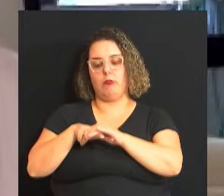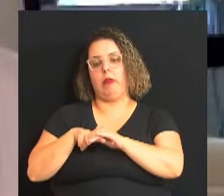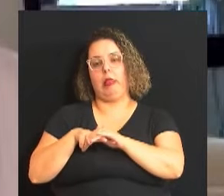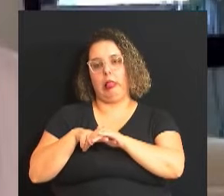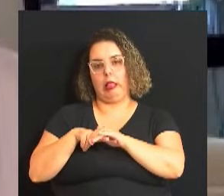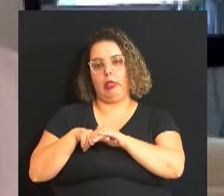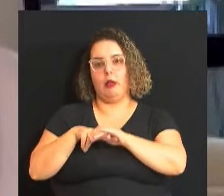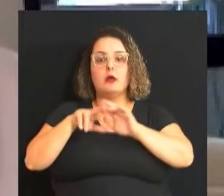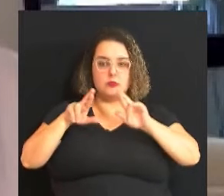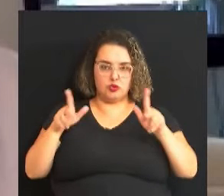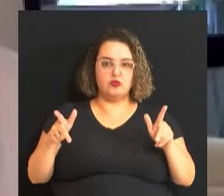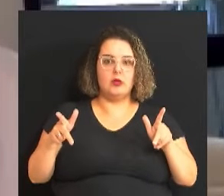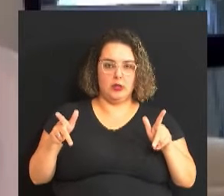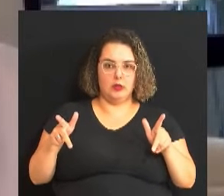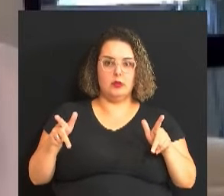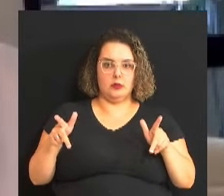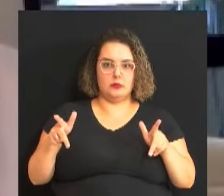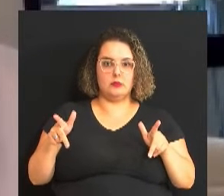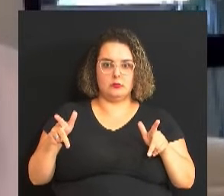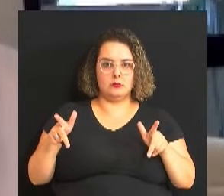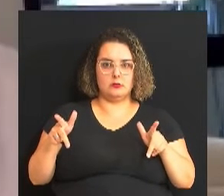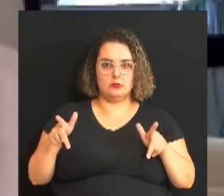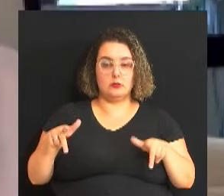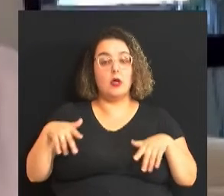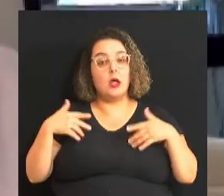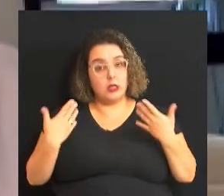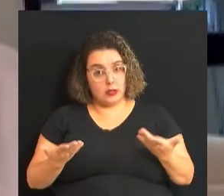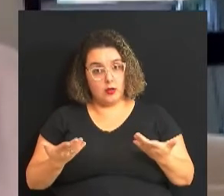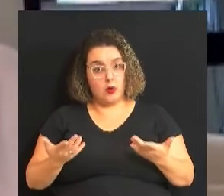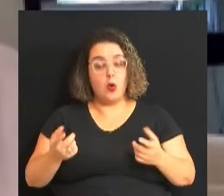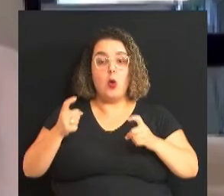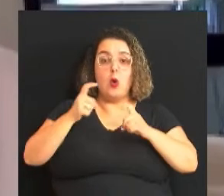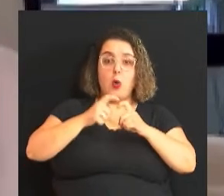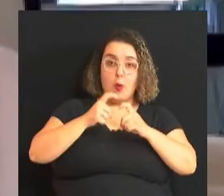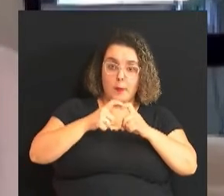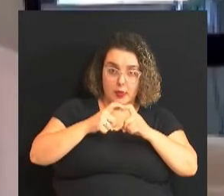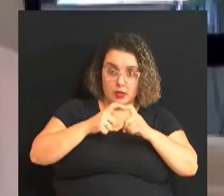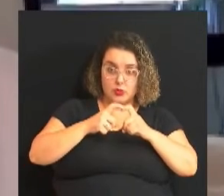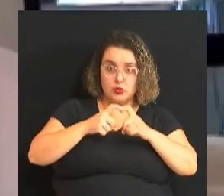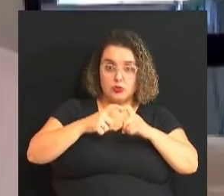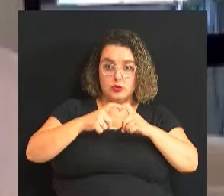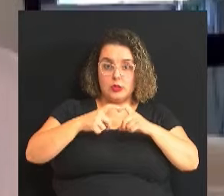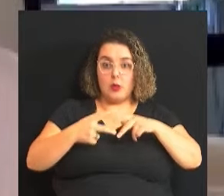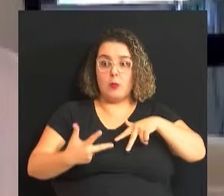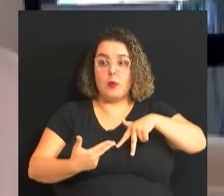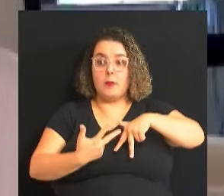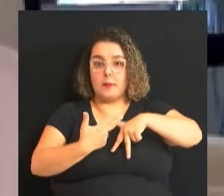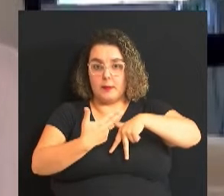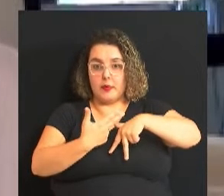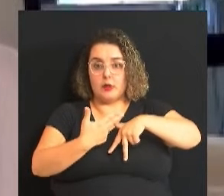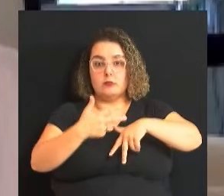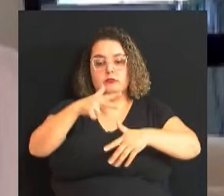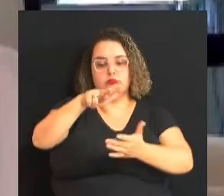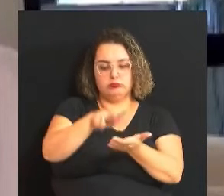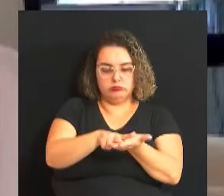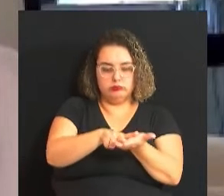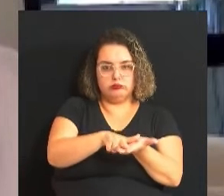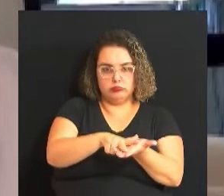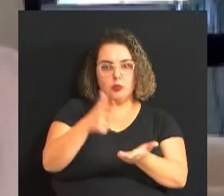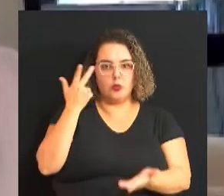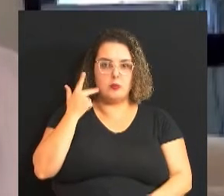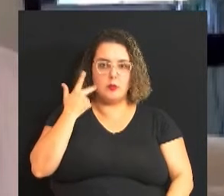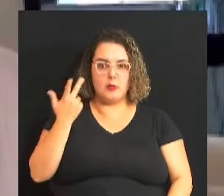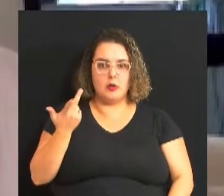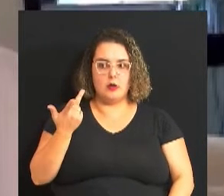seu abdômen adquire uma outra forma. Então, o médico, quando está operando o paciente geralmente está deitado. Então, o médico vai tender